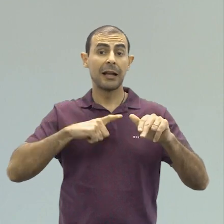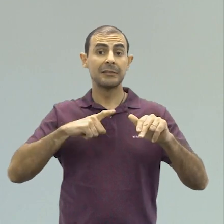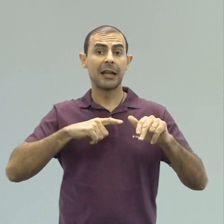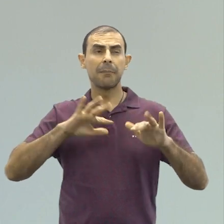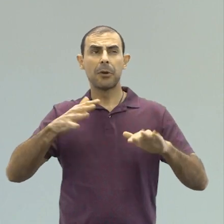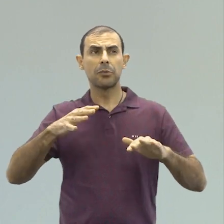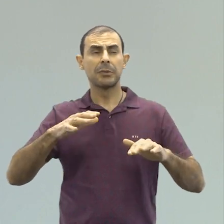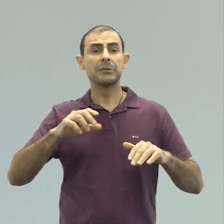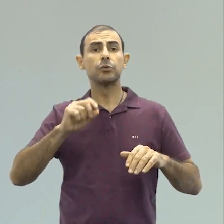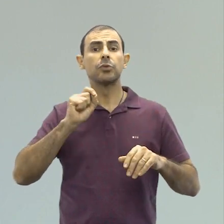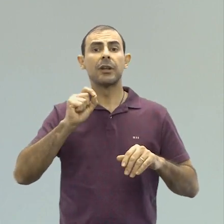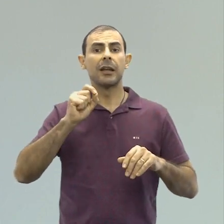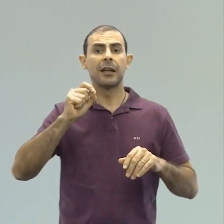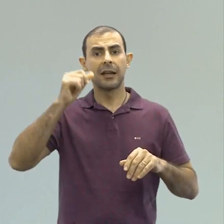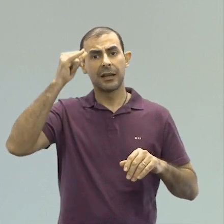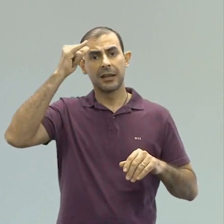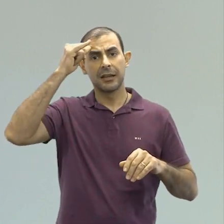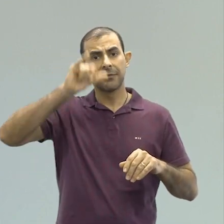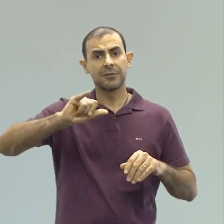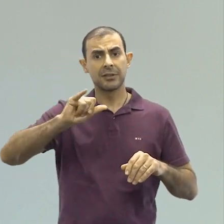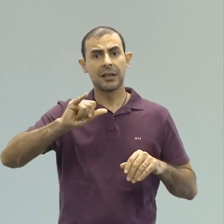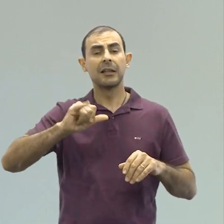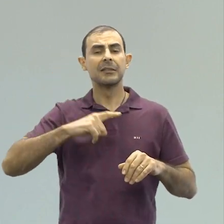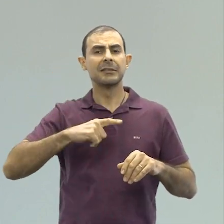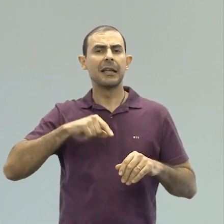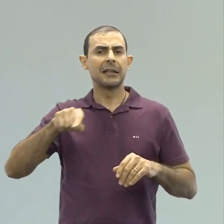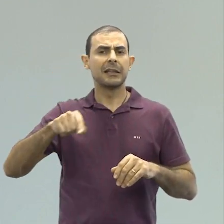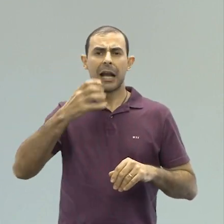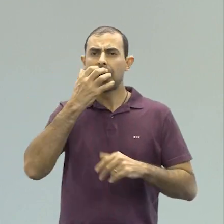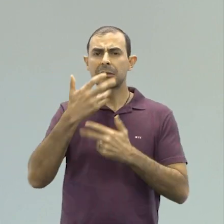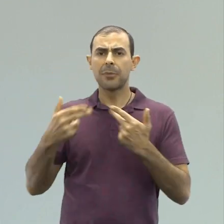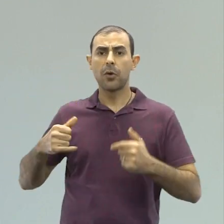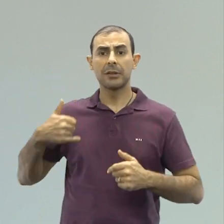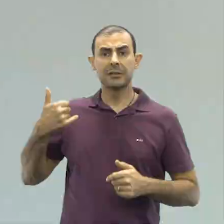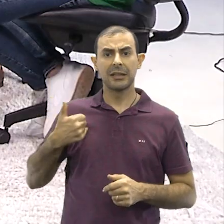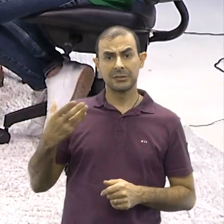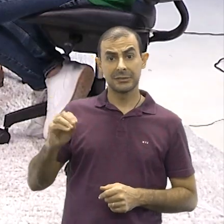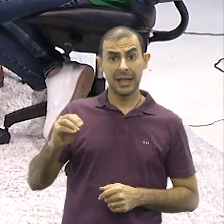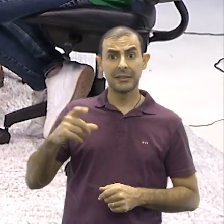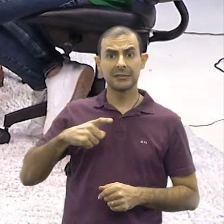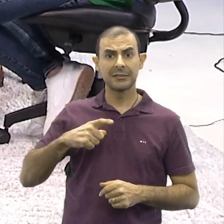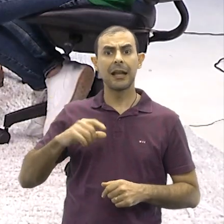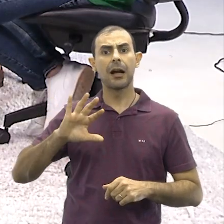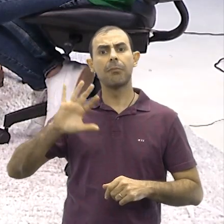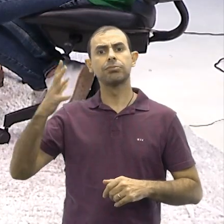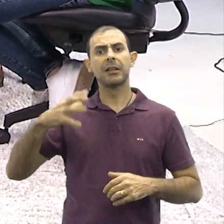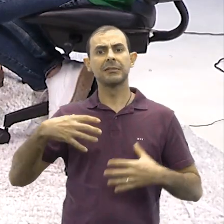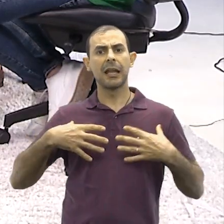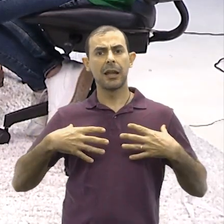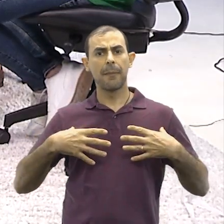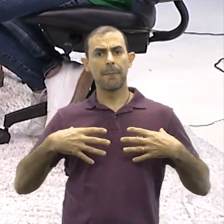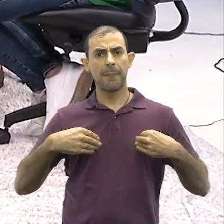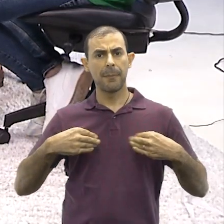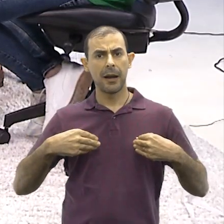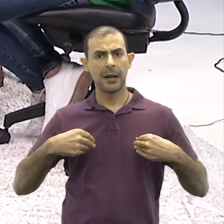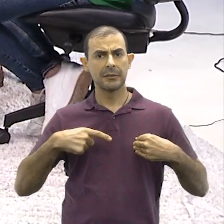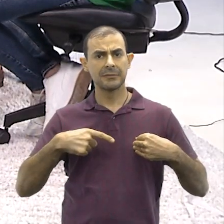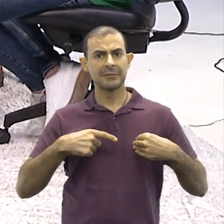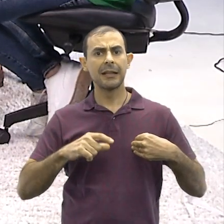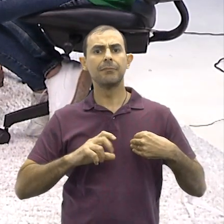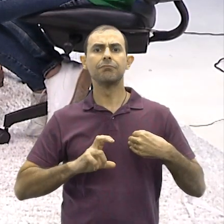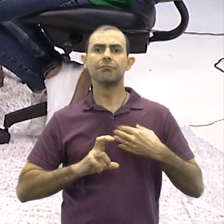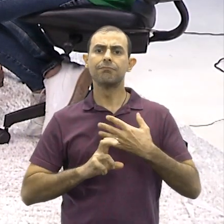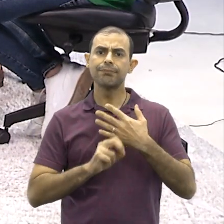anos de idade já começa a apresentar tumor de mama, que é uma questão do envelhecimento. Isso é natural, 90% das cadelas, a partir de 10 anos,